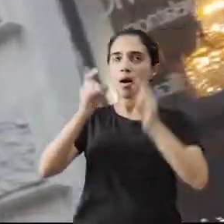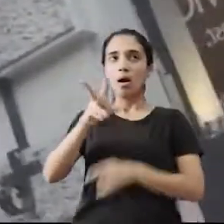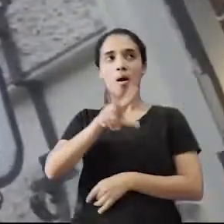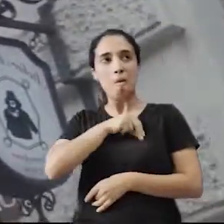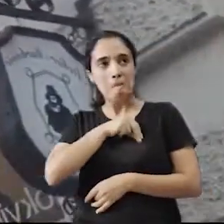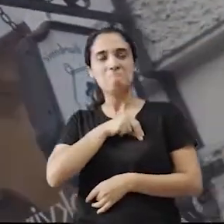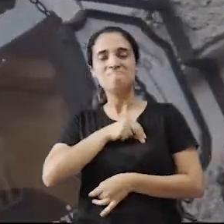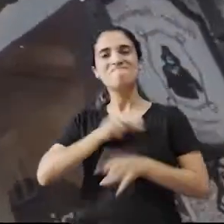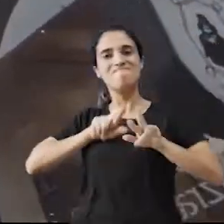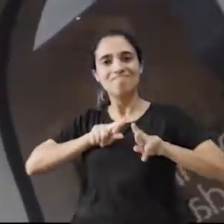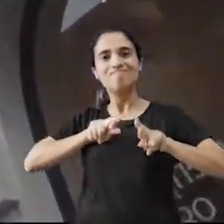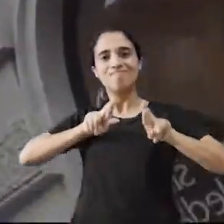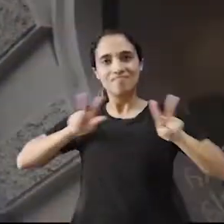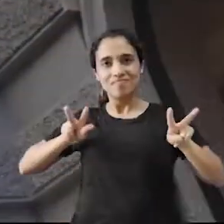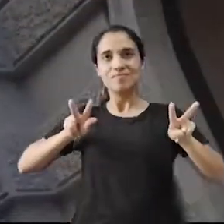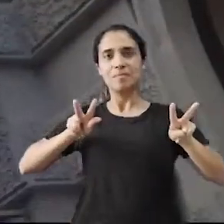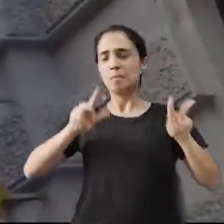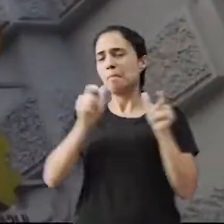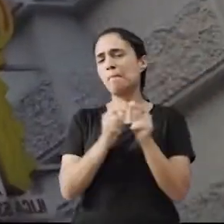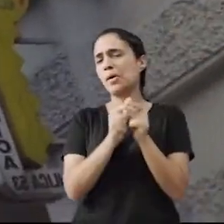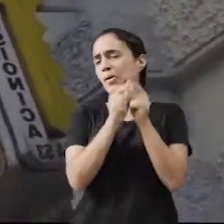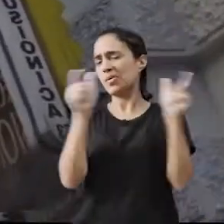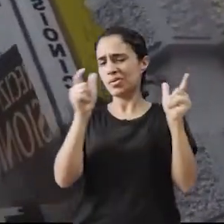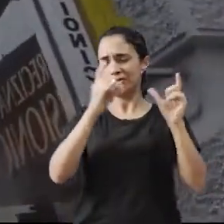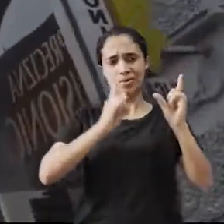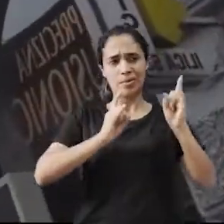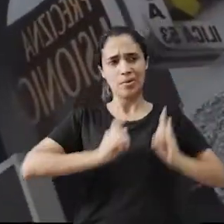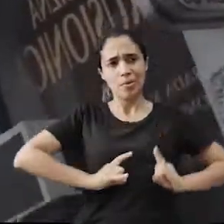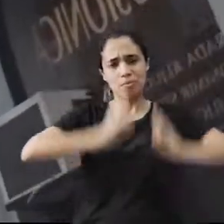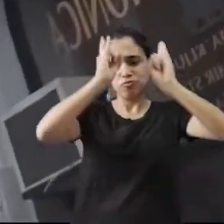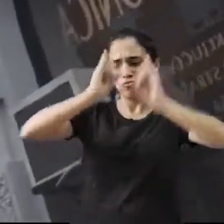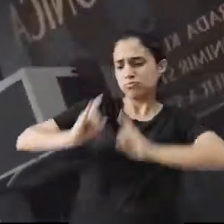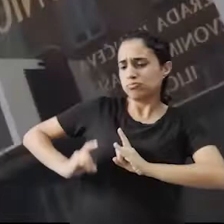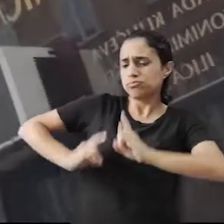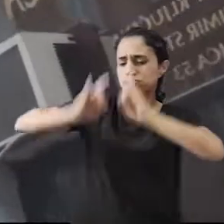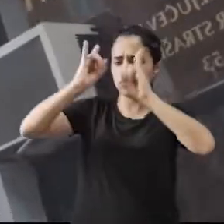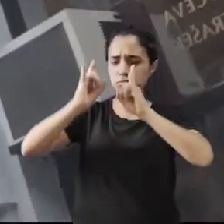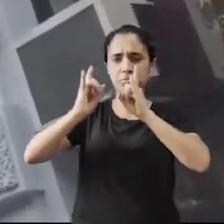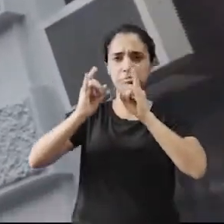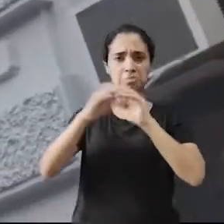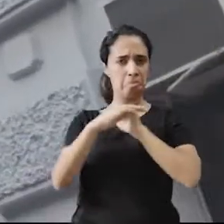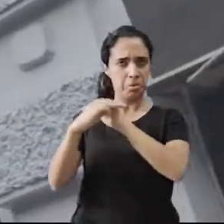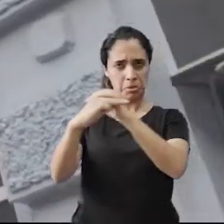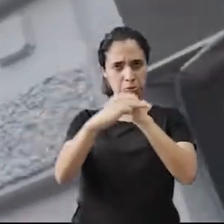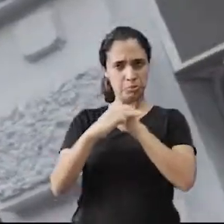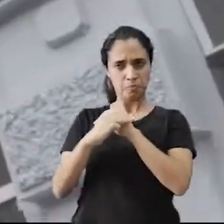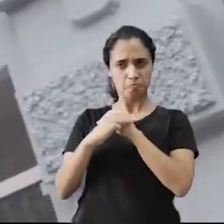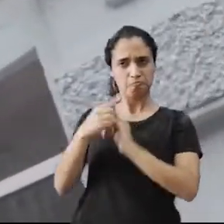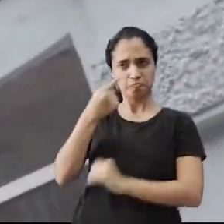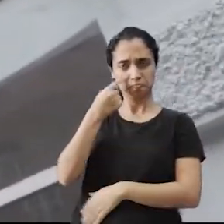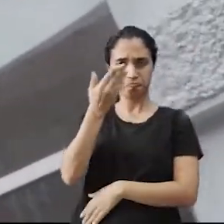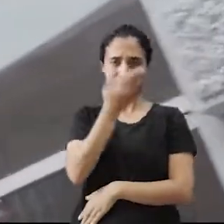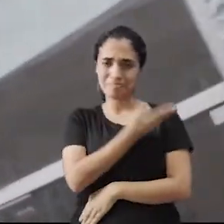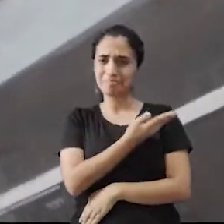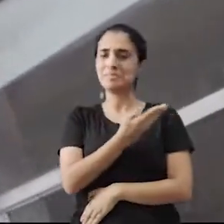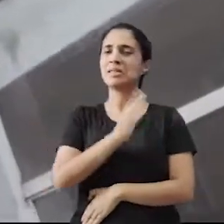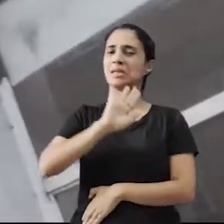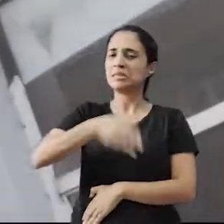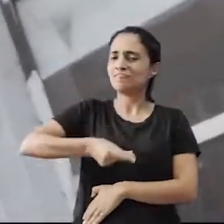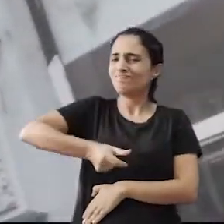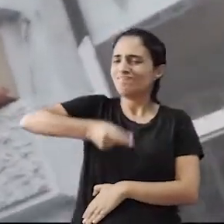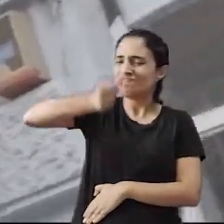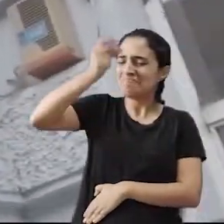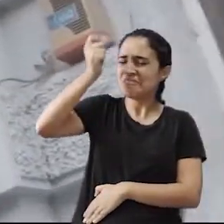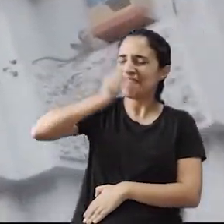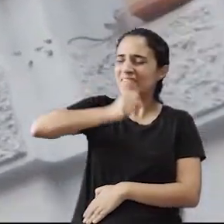diferenciada. A maioria da arquitetura aqui, os prédios são dessa maneira. São prédios bem antigos,